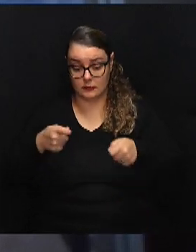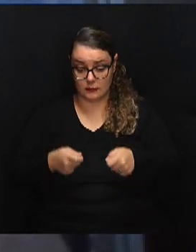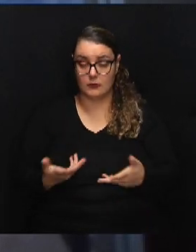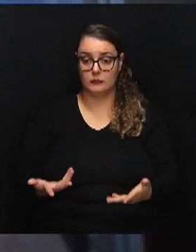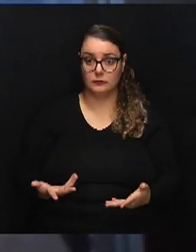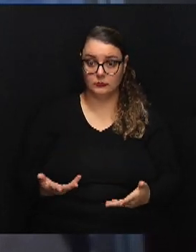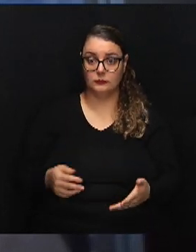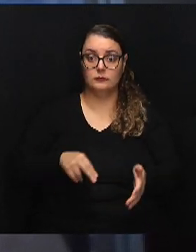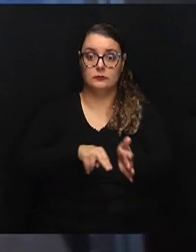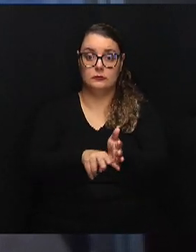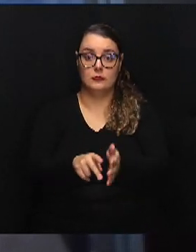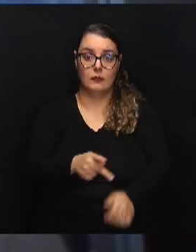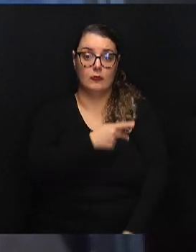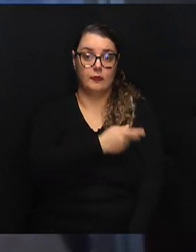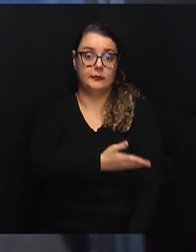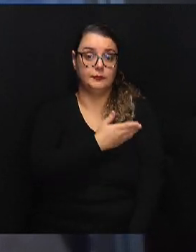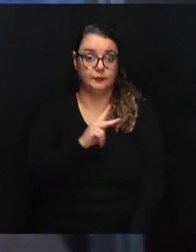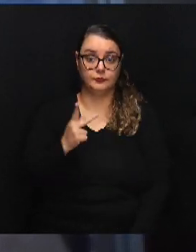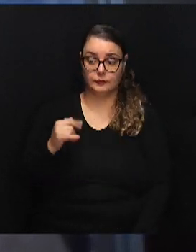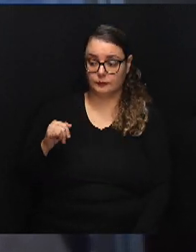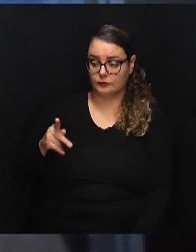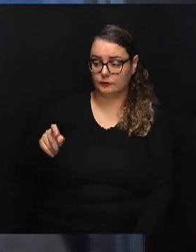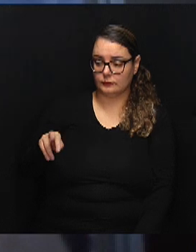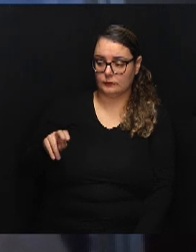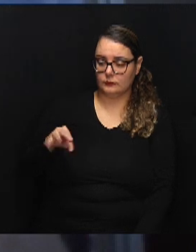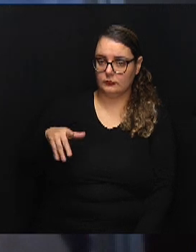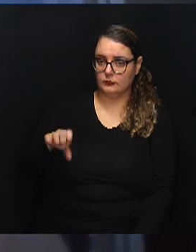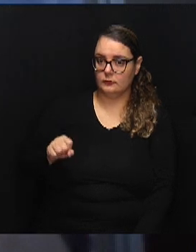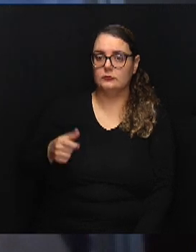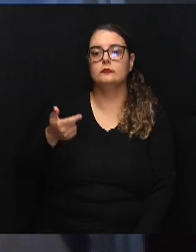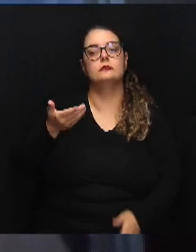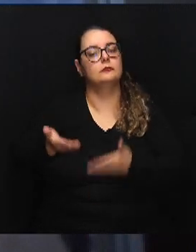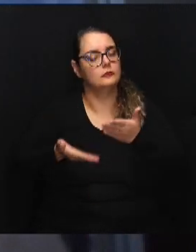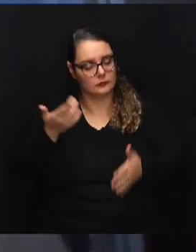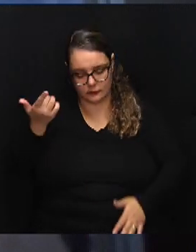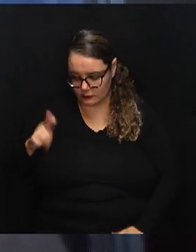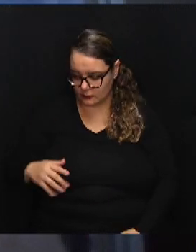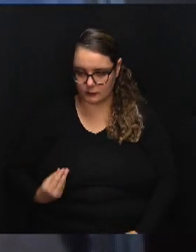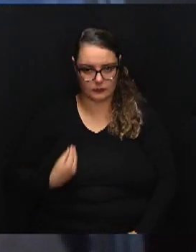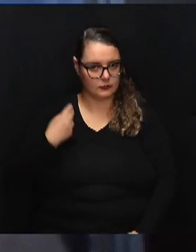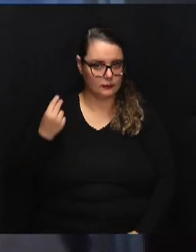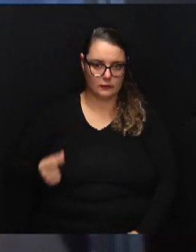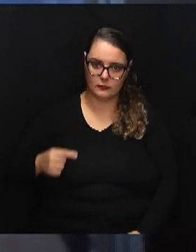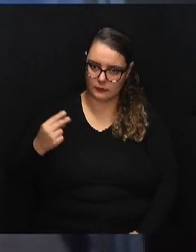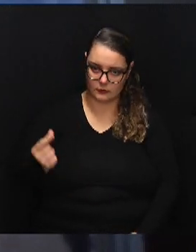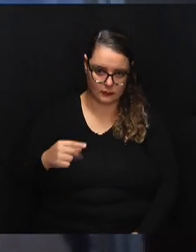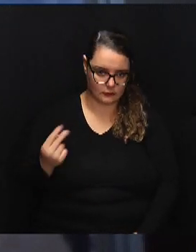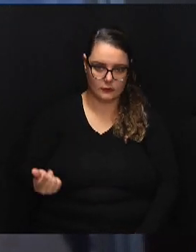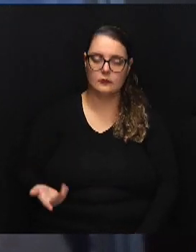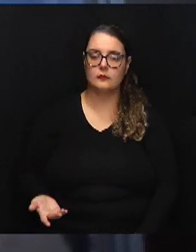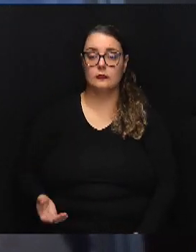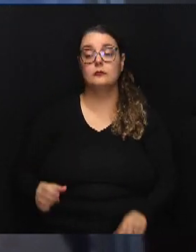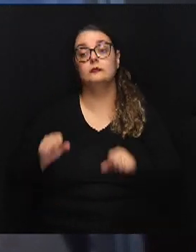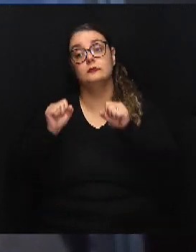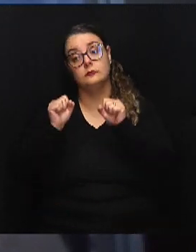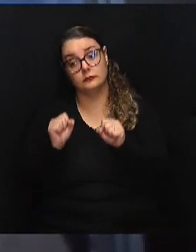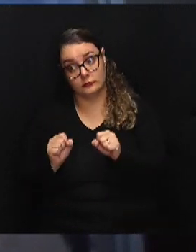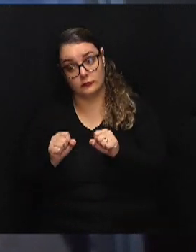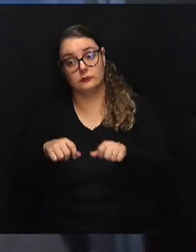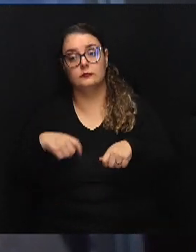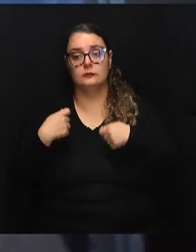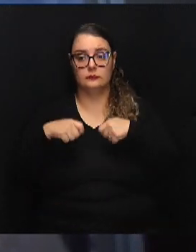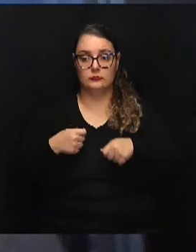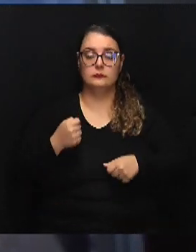de hipertensão, esse tratamento ele é contínuo, né? Pelo resto da vida da pessoa, né? Pode ser que precise